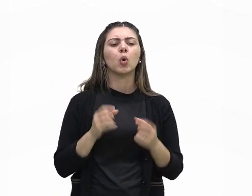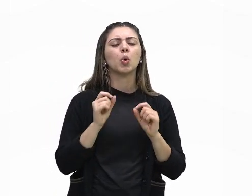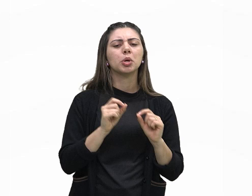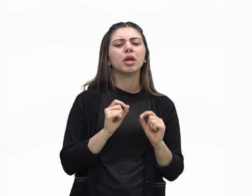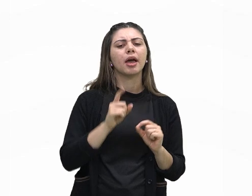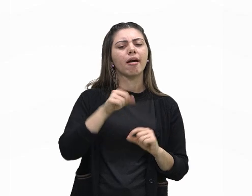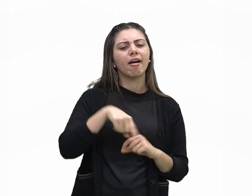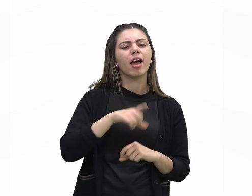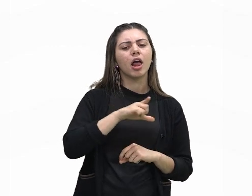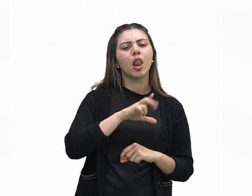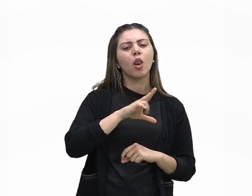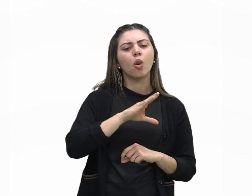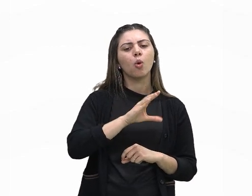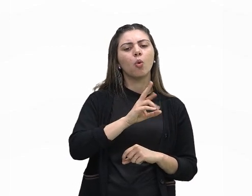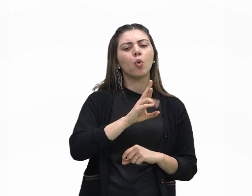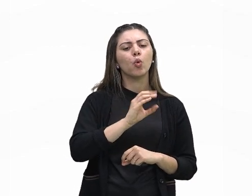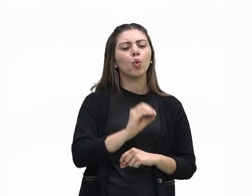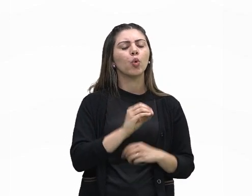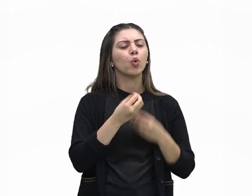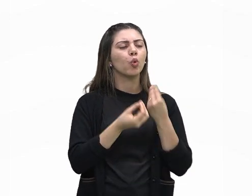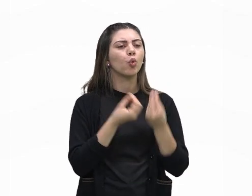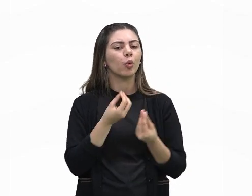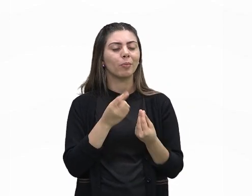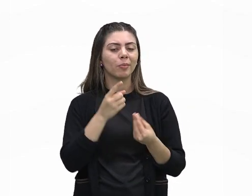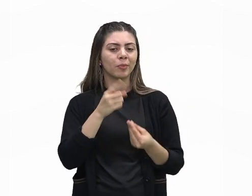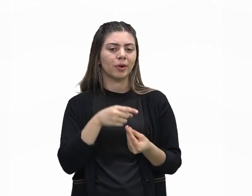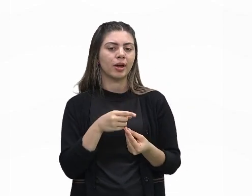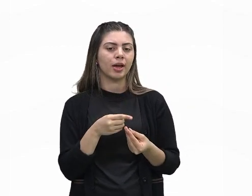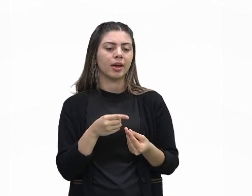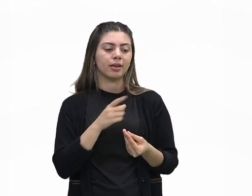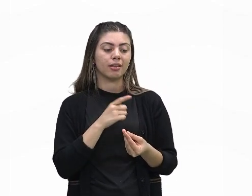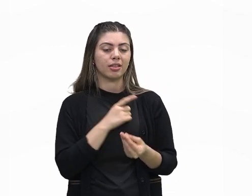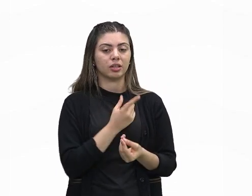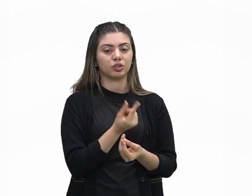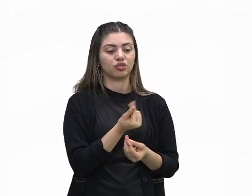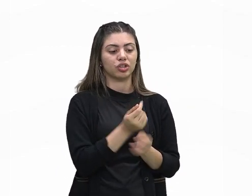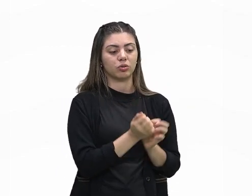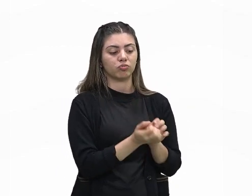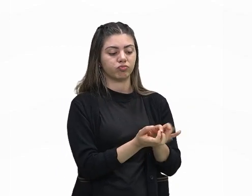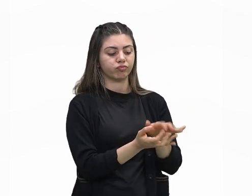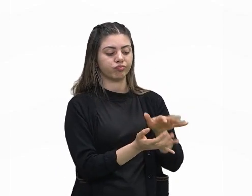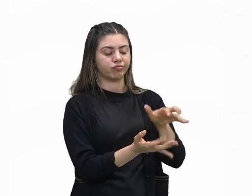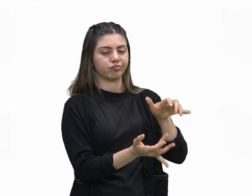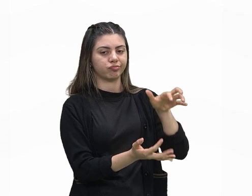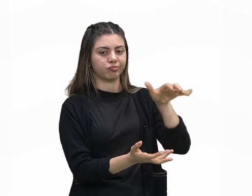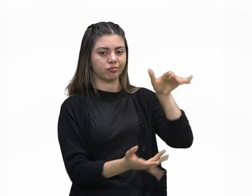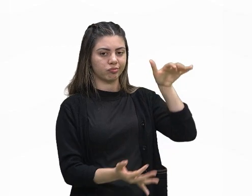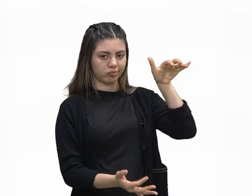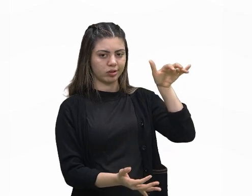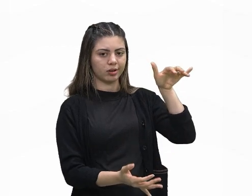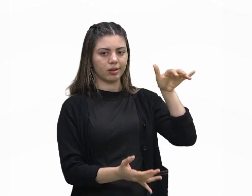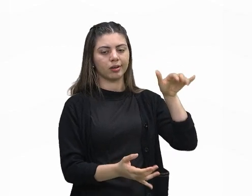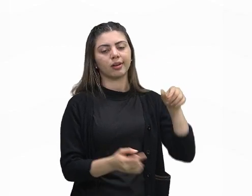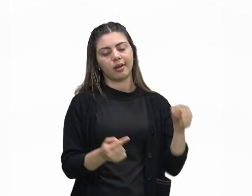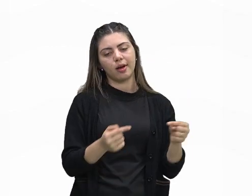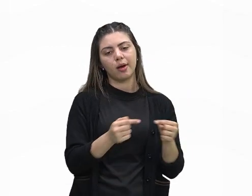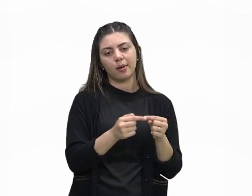lucro ele é proveniente de quê? Dos valores acumulados. Todo lucro está ligado com a acumulação de